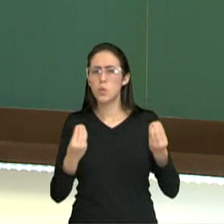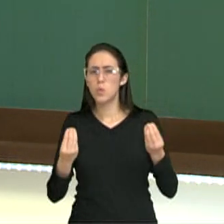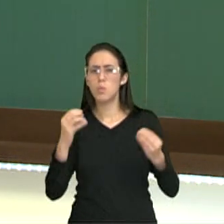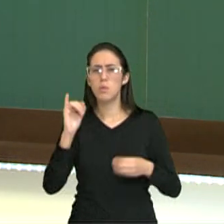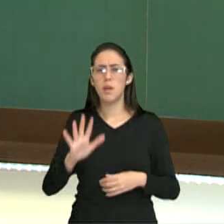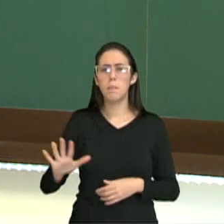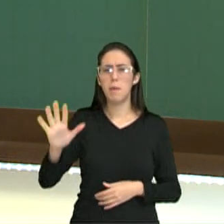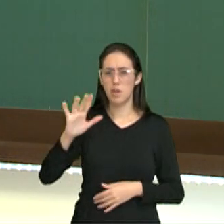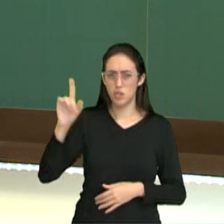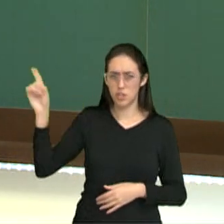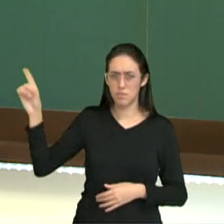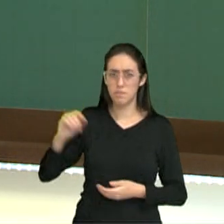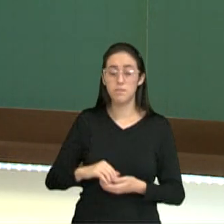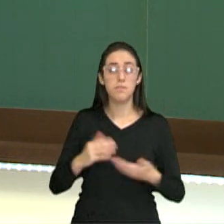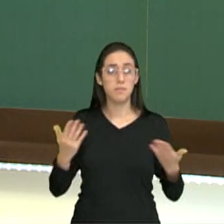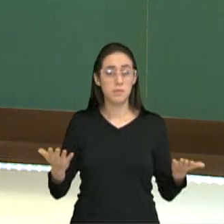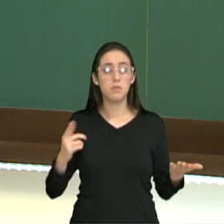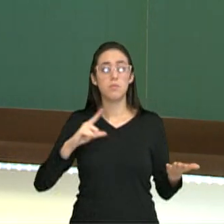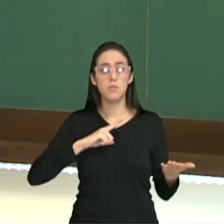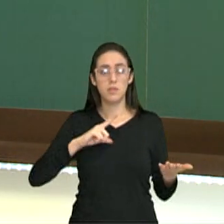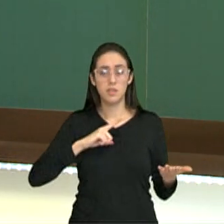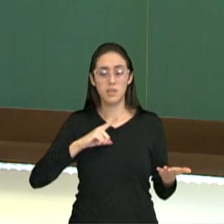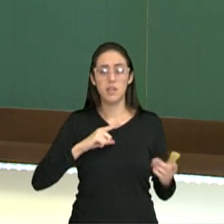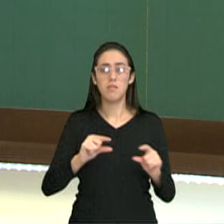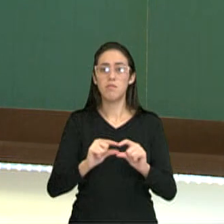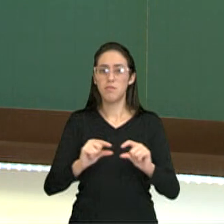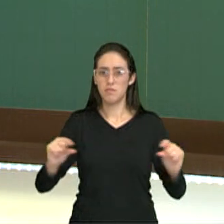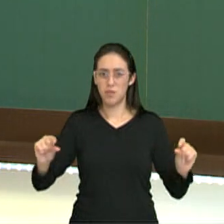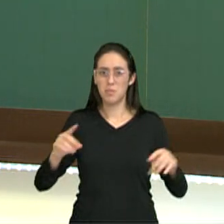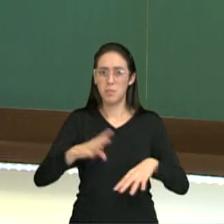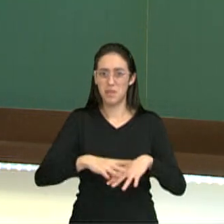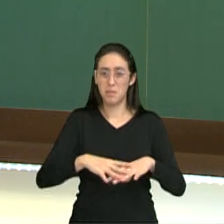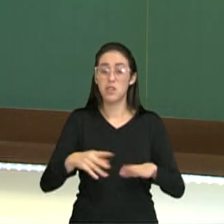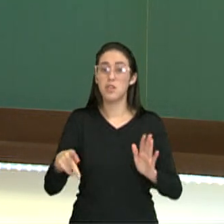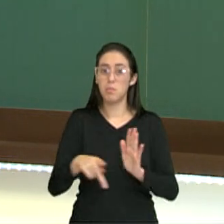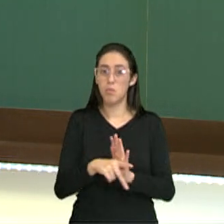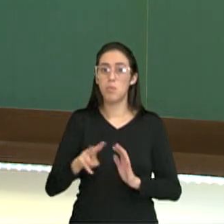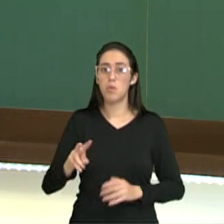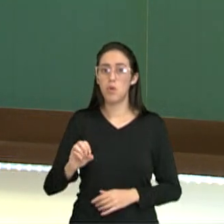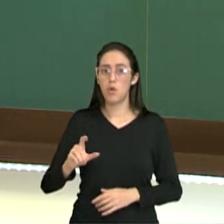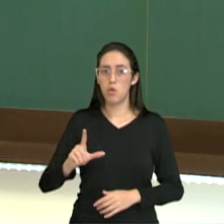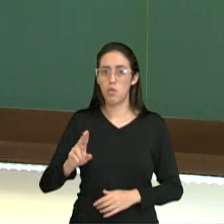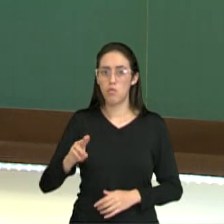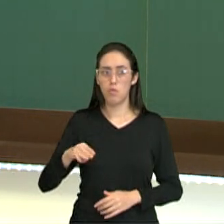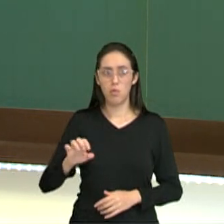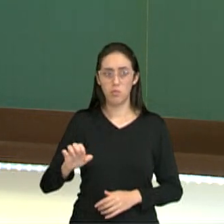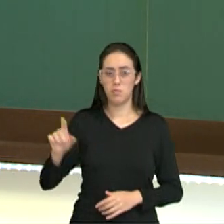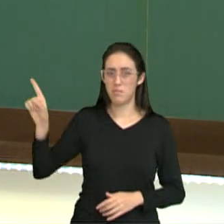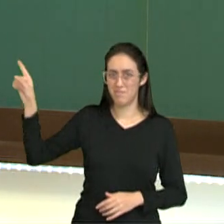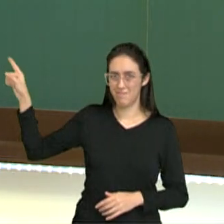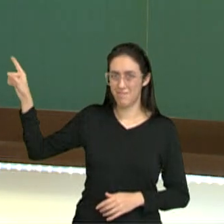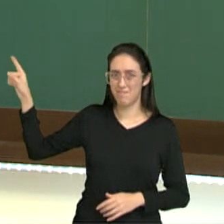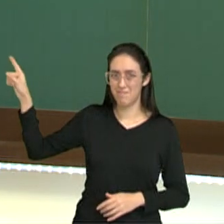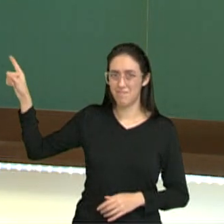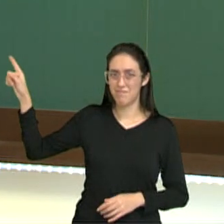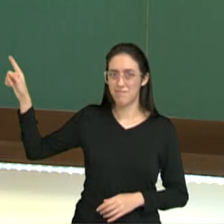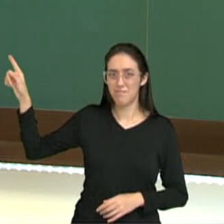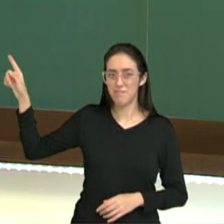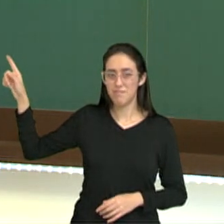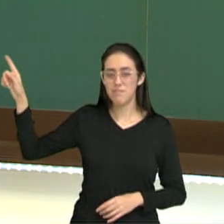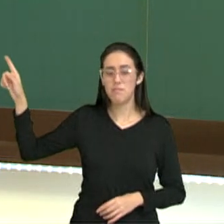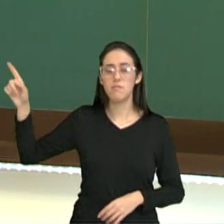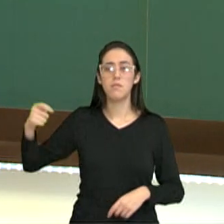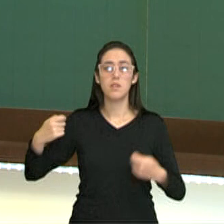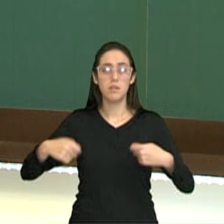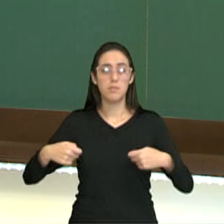figura. Então, nós vamos usar a formulazinha do volume, que a gente acabou de deduzir, aqui, mostrar para vocês, esta formulazinha aqui, tá?